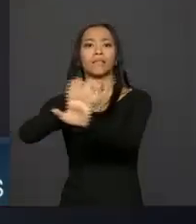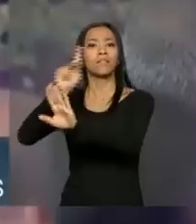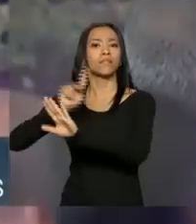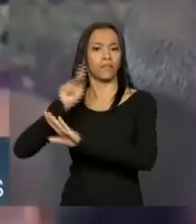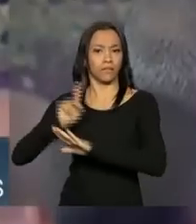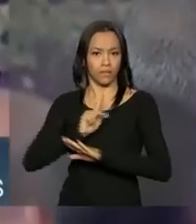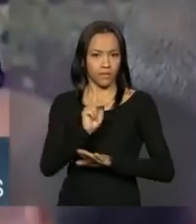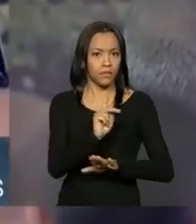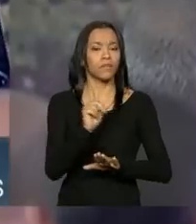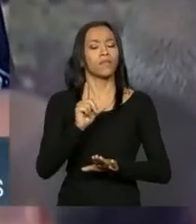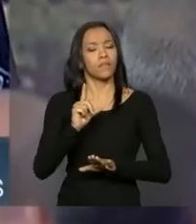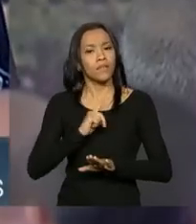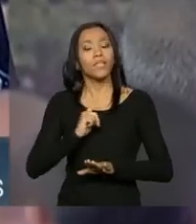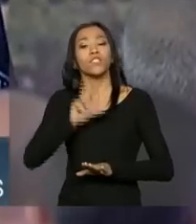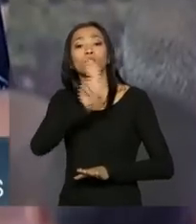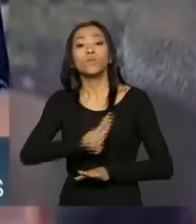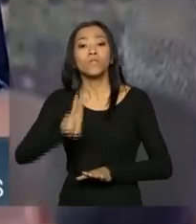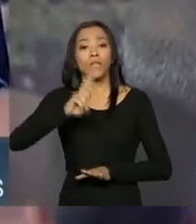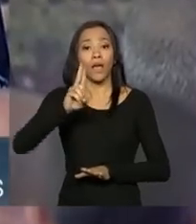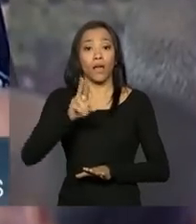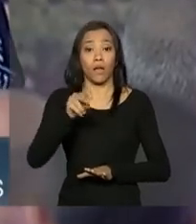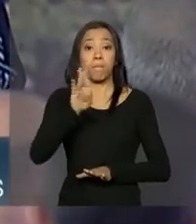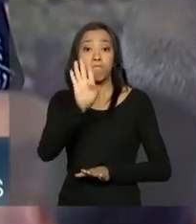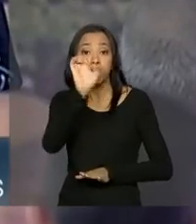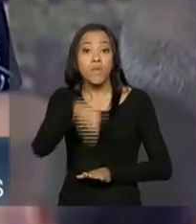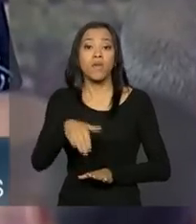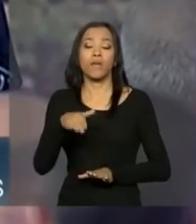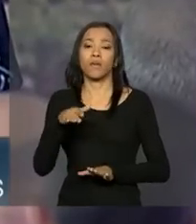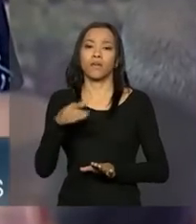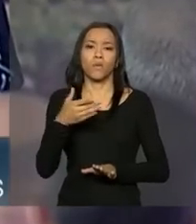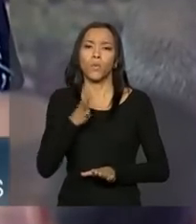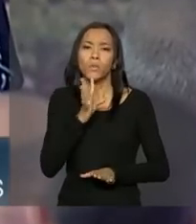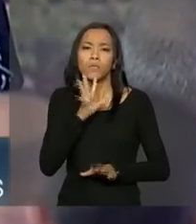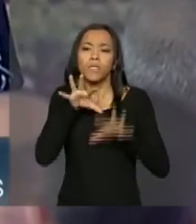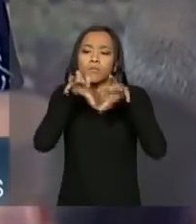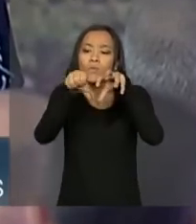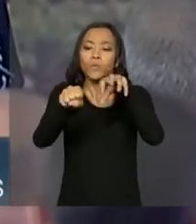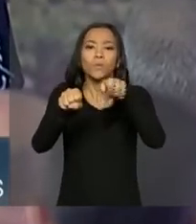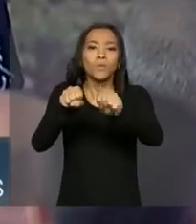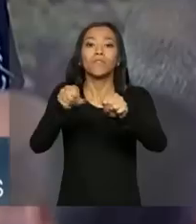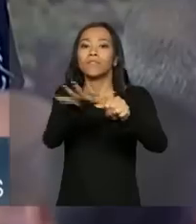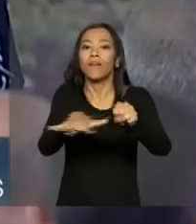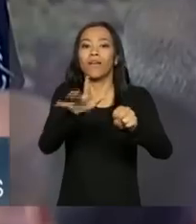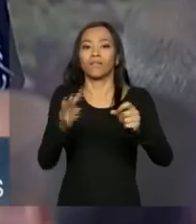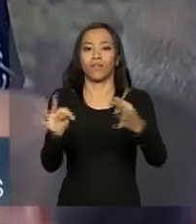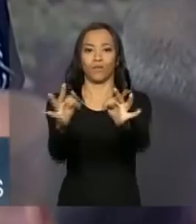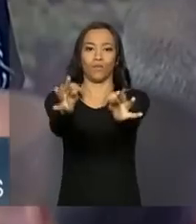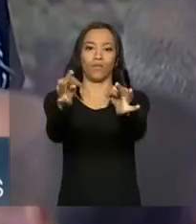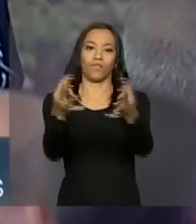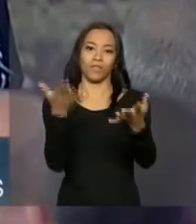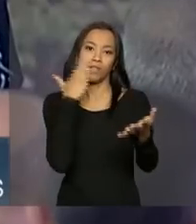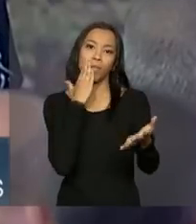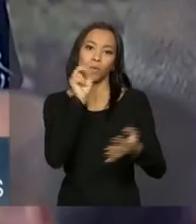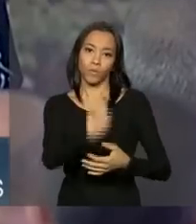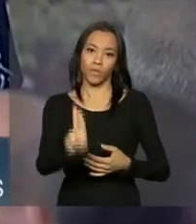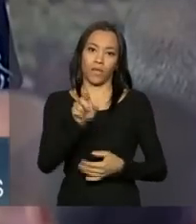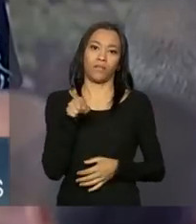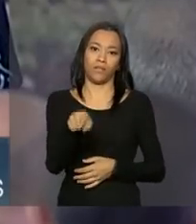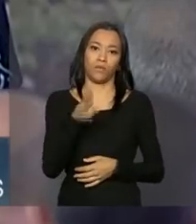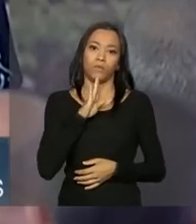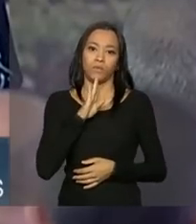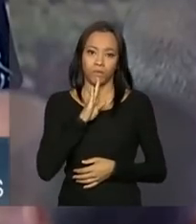se modernizar e se apropriar dos últimos conhecimentos. Ao mesmo